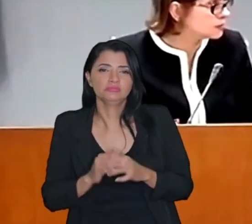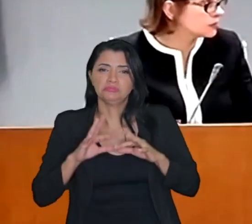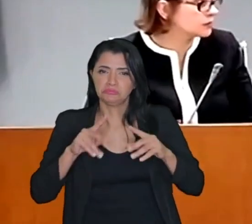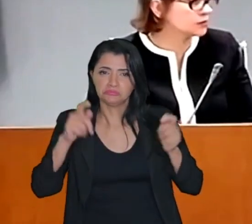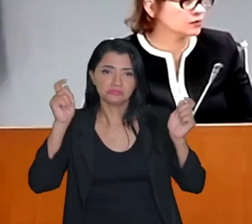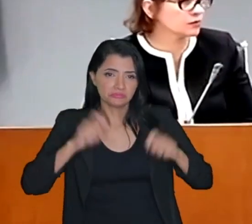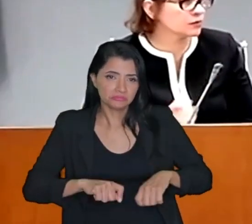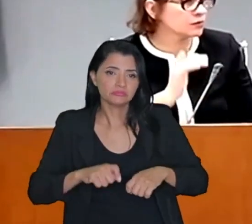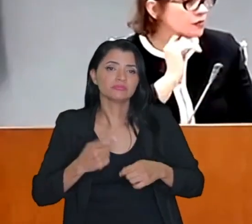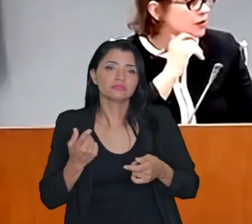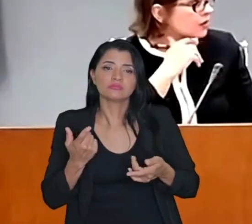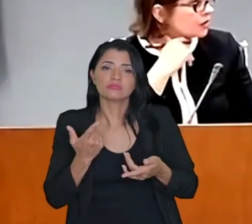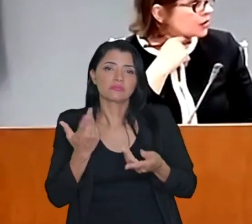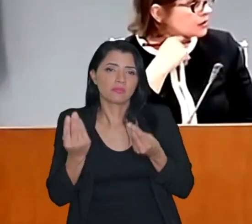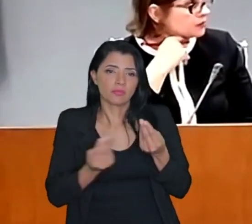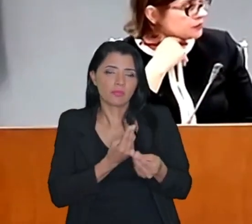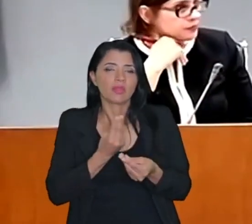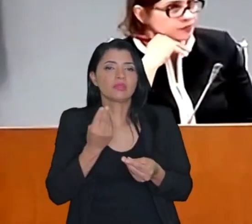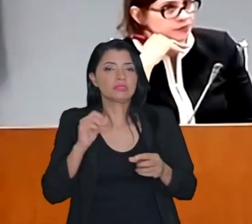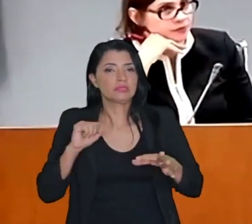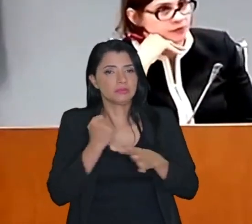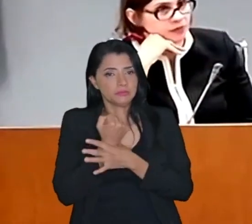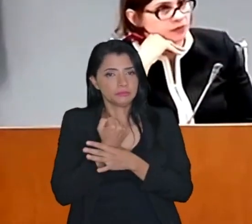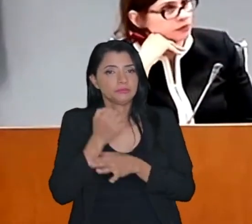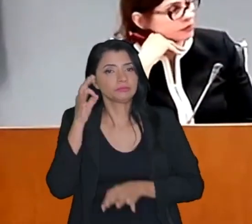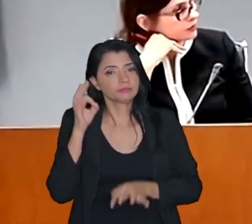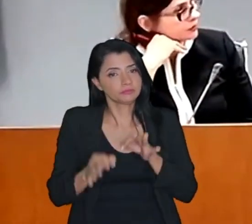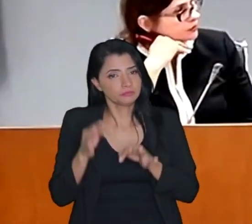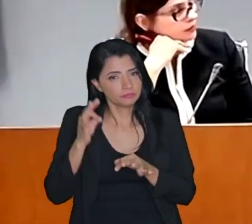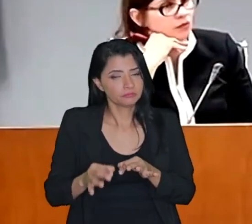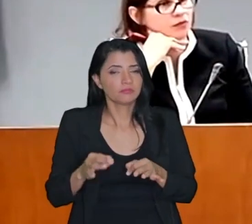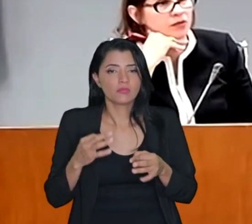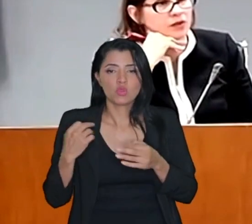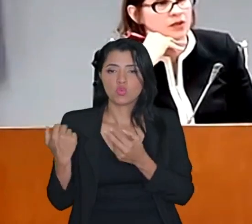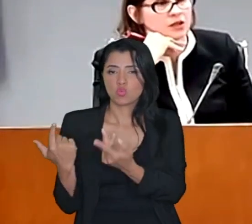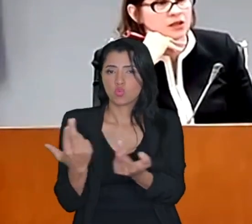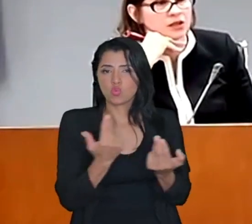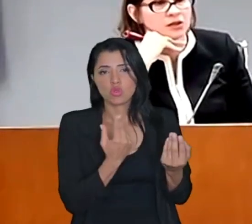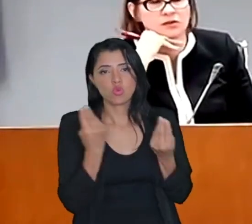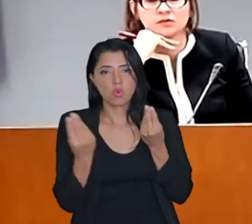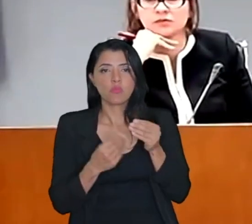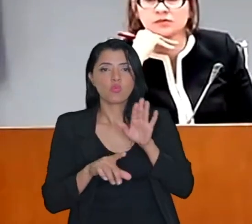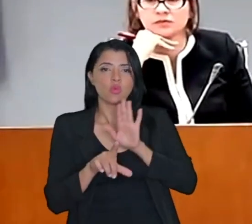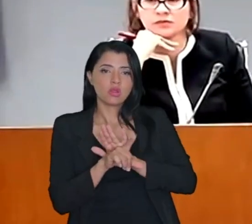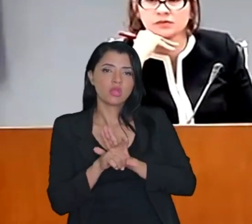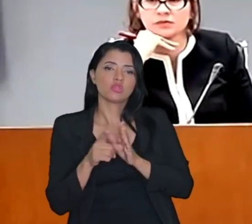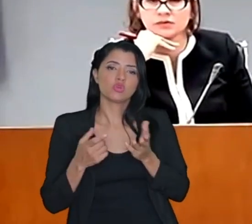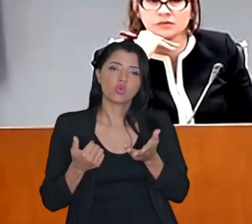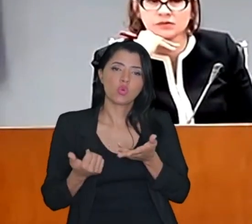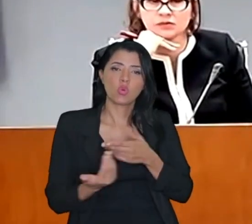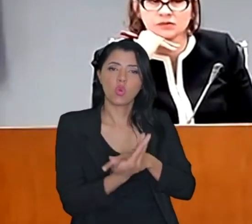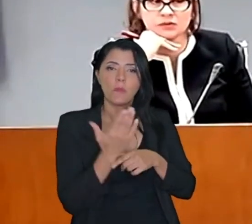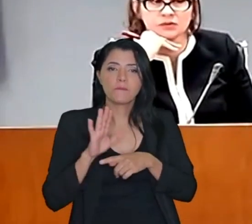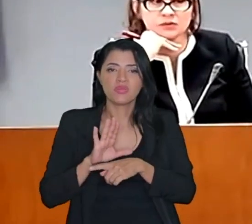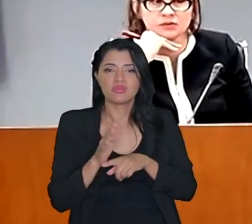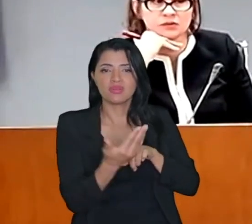tudo poderia ser suprido, em termos de segurança jurídica e, obviamente, igualdade, por meio de uma lei de cooperação internacional. E agora a